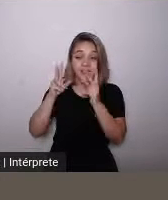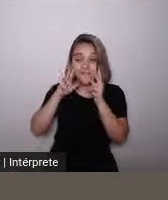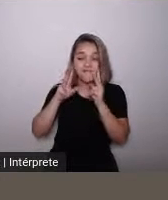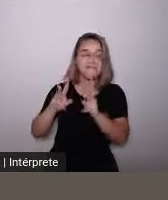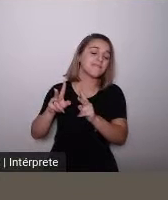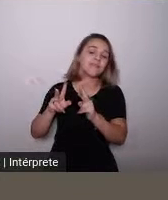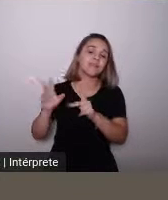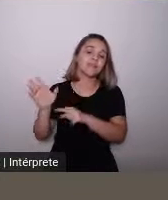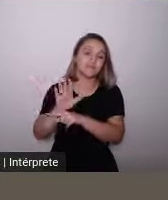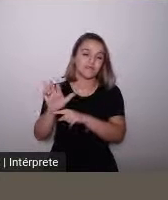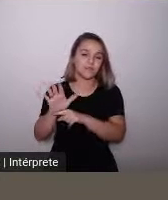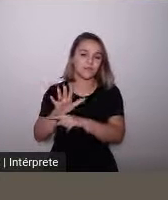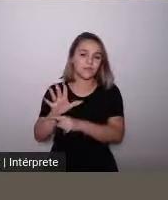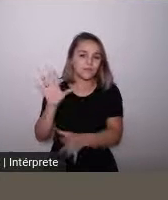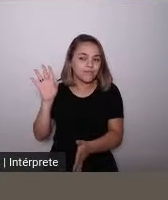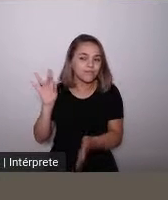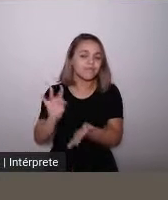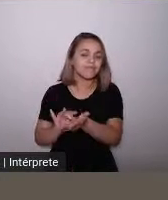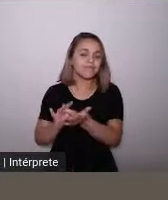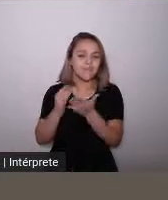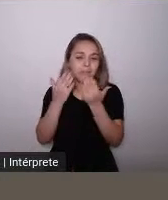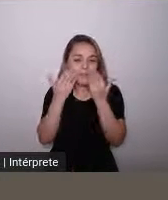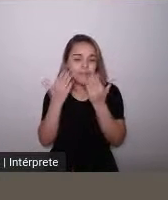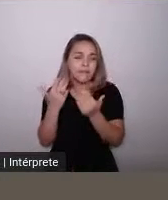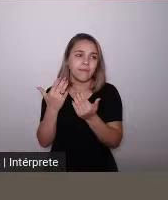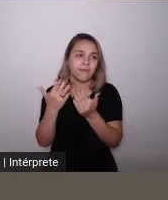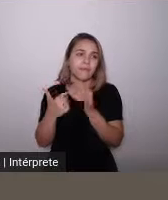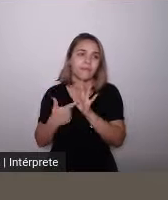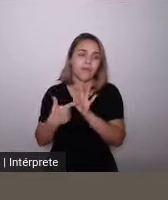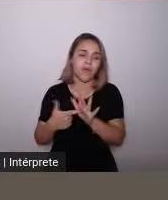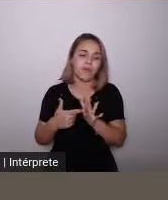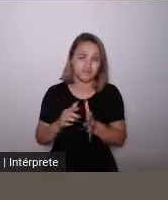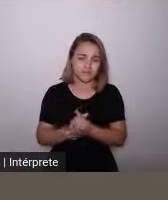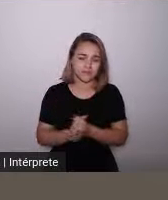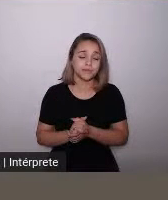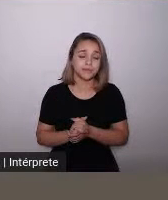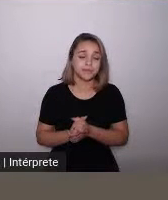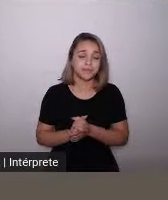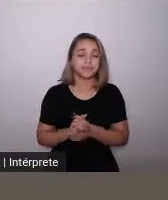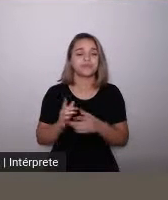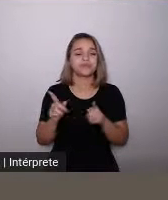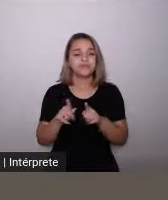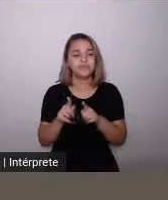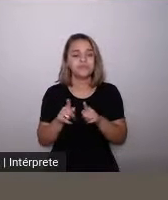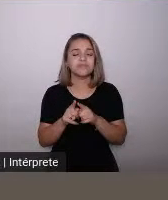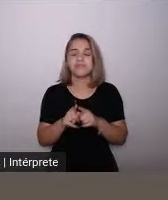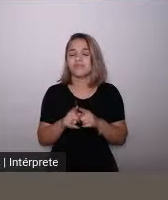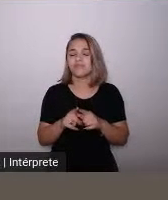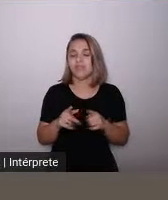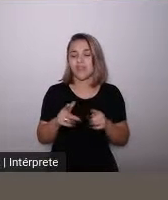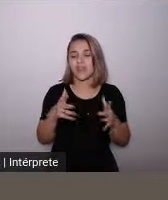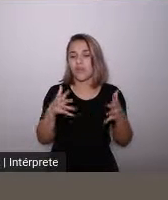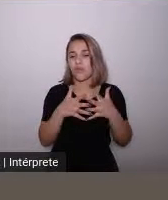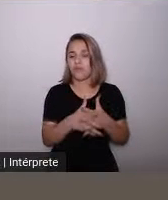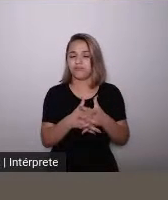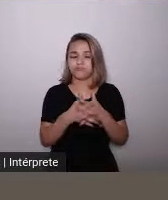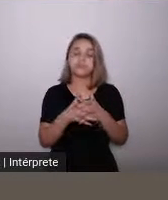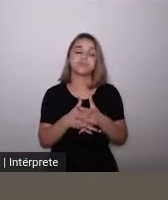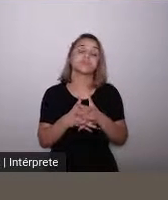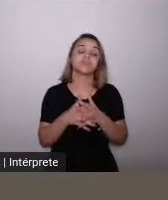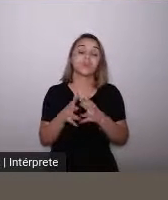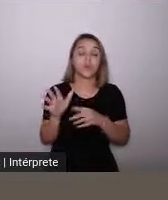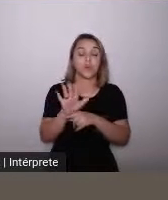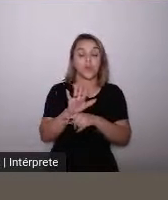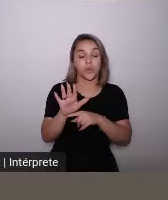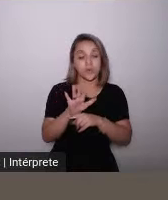fato, esses filmes mostram. Além de um descompasso claro com o cinema americano, que, como eu disse logo no início,